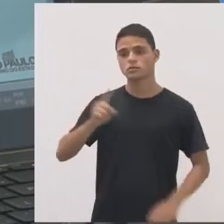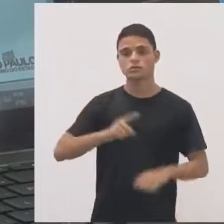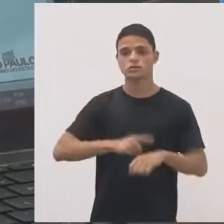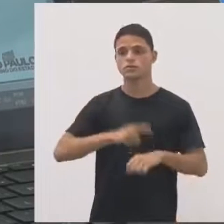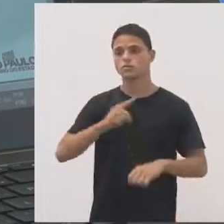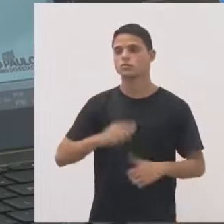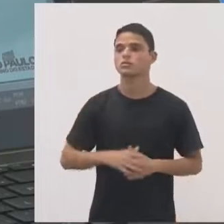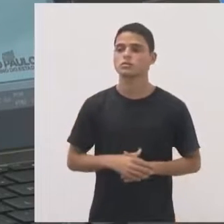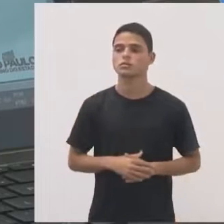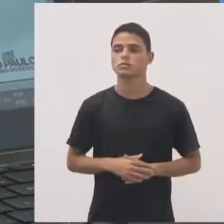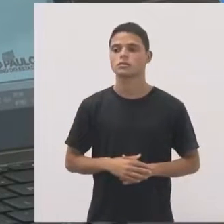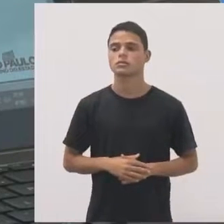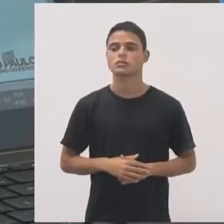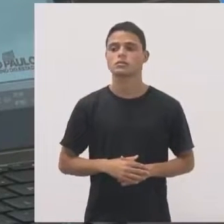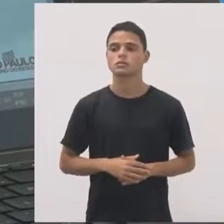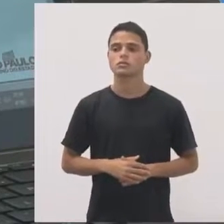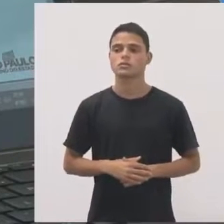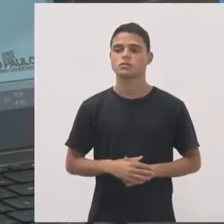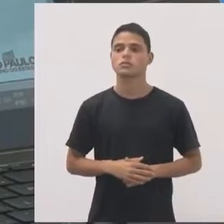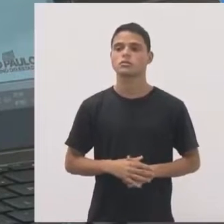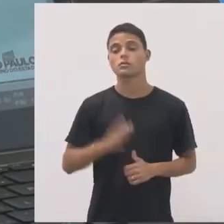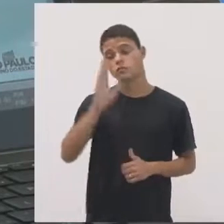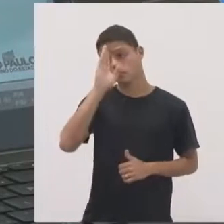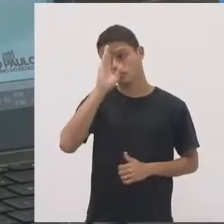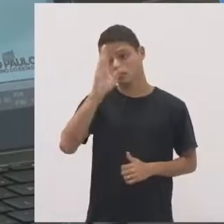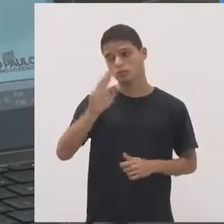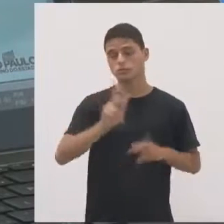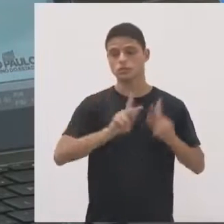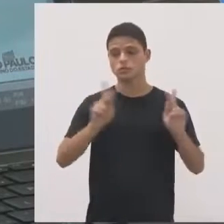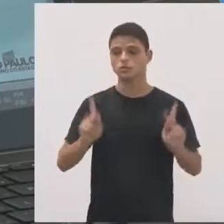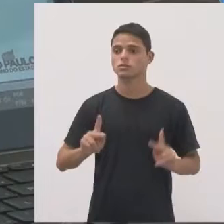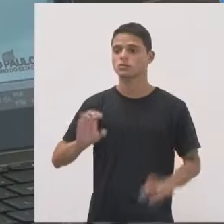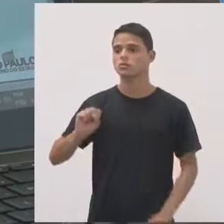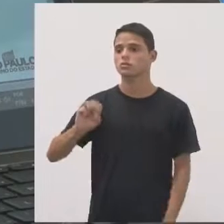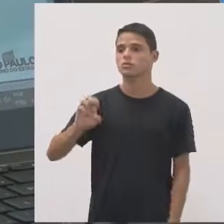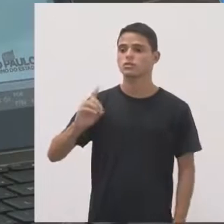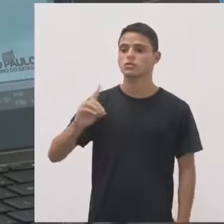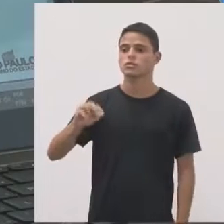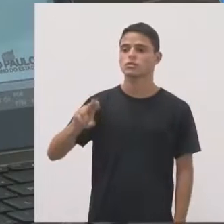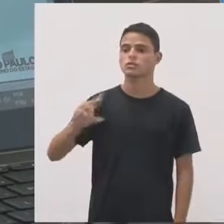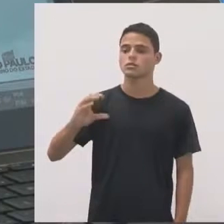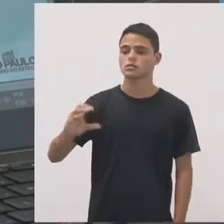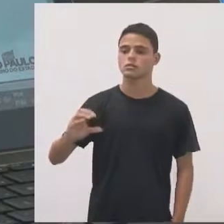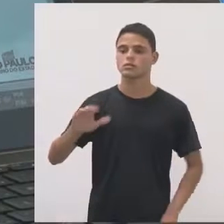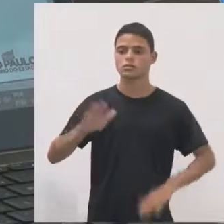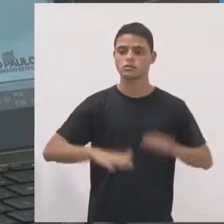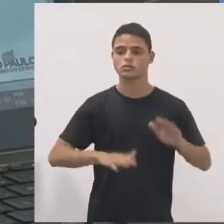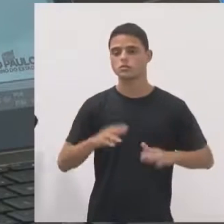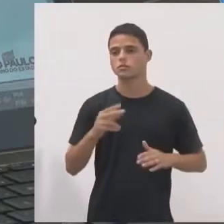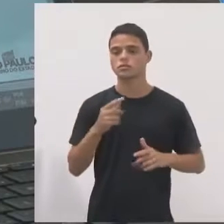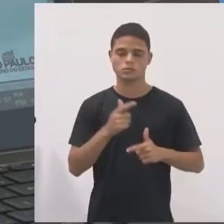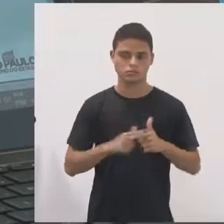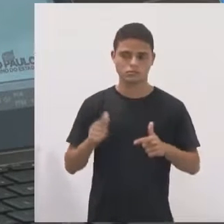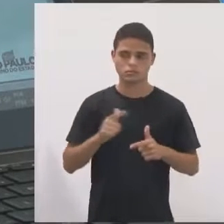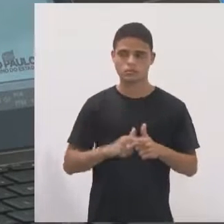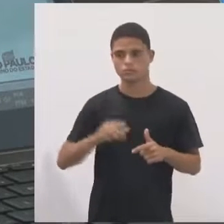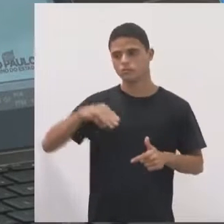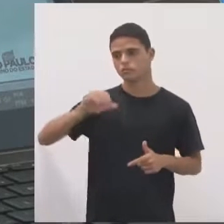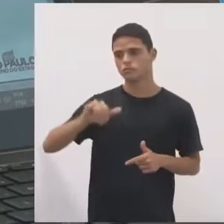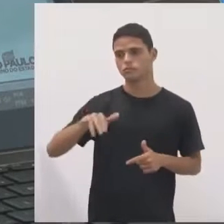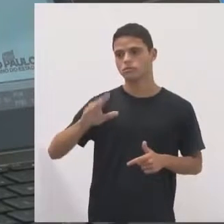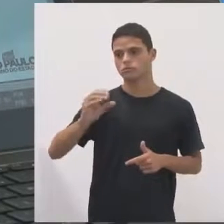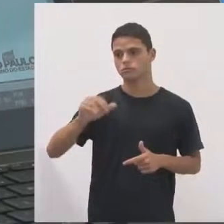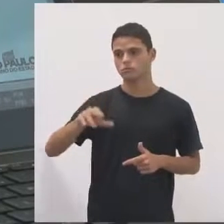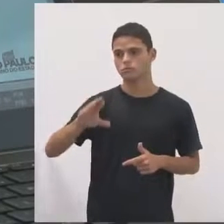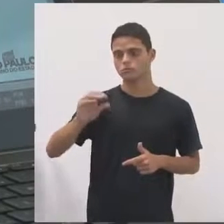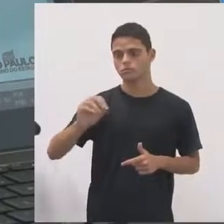cair direto no portal de atendimento da Seduc, tá bom? Porque às vezes é um problema da Microsoft, da Google, que quem vai resolver isso